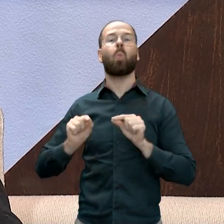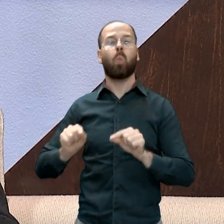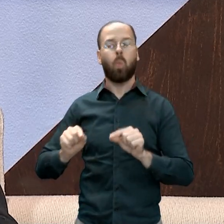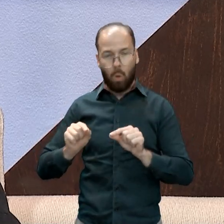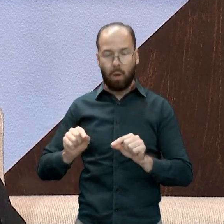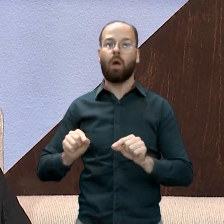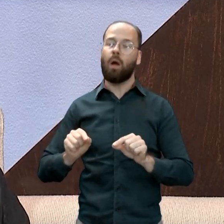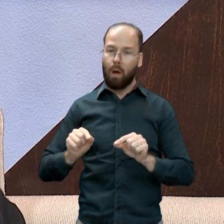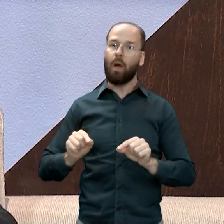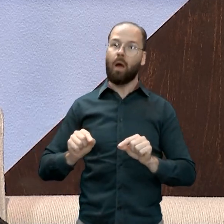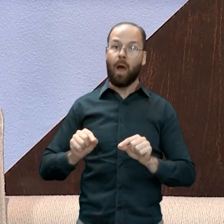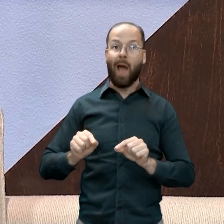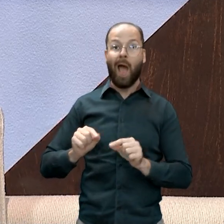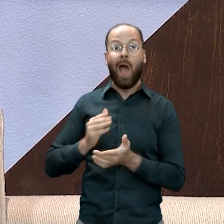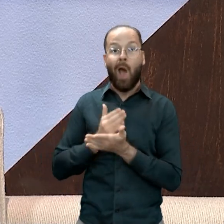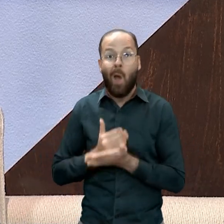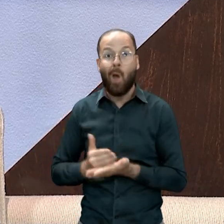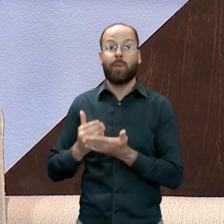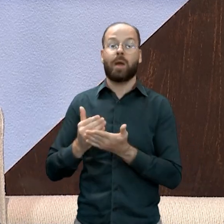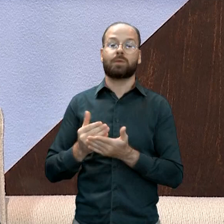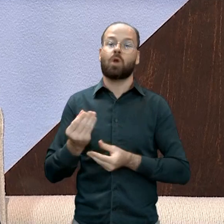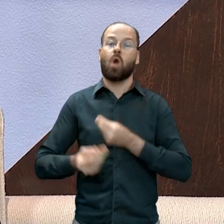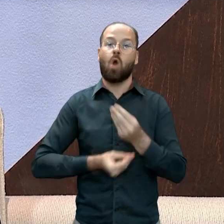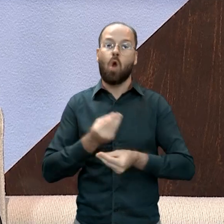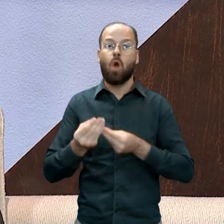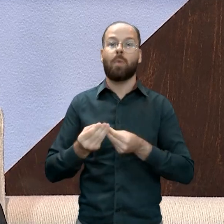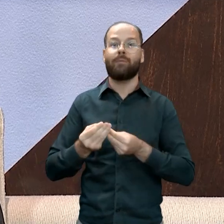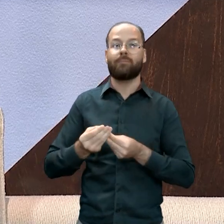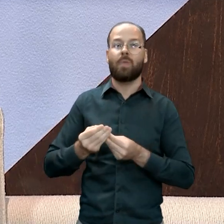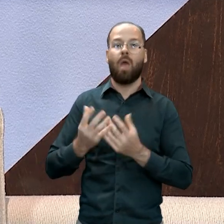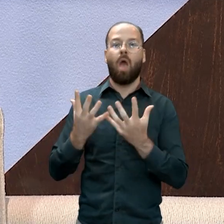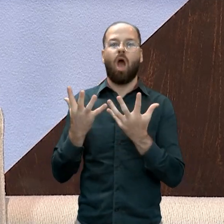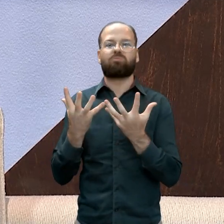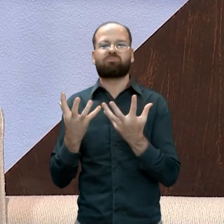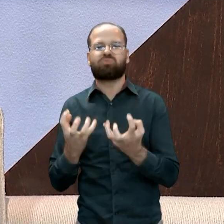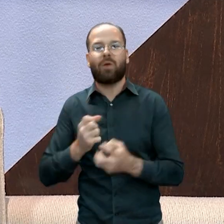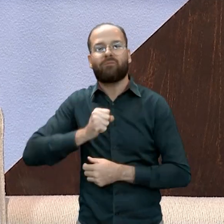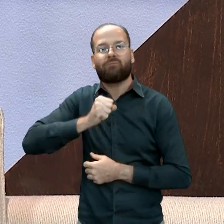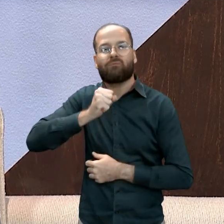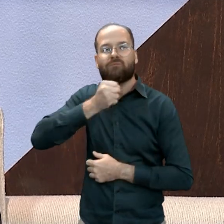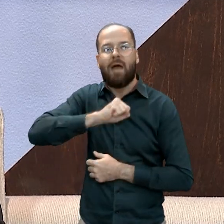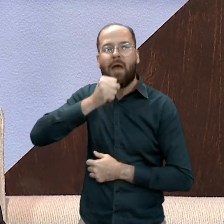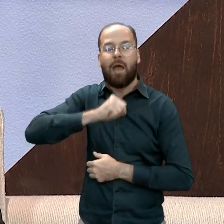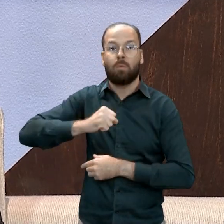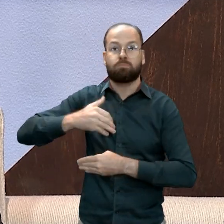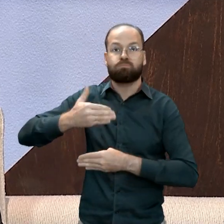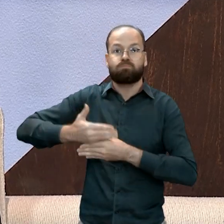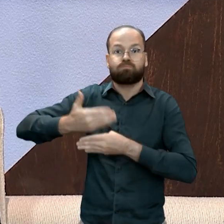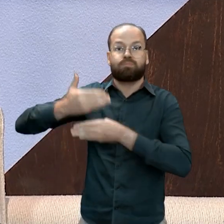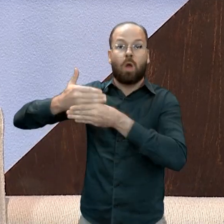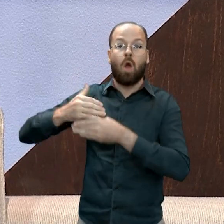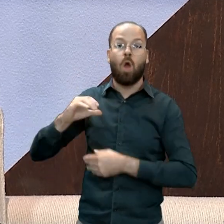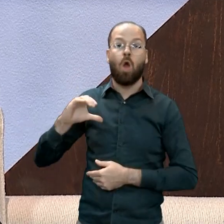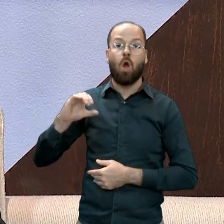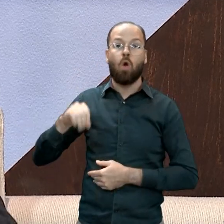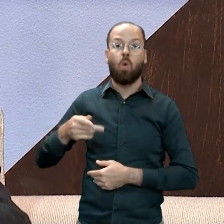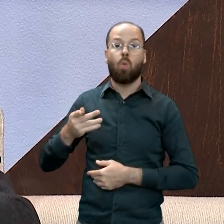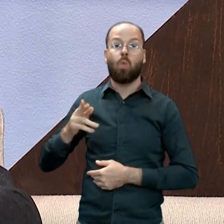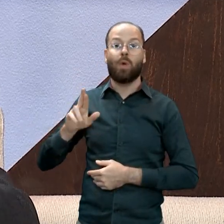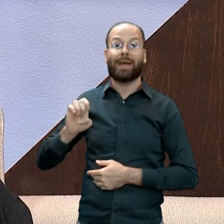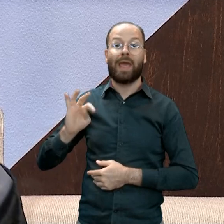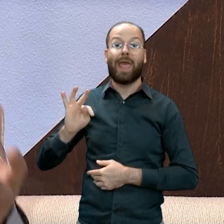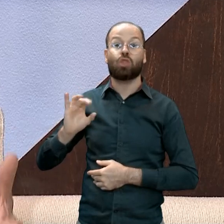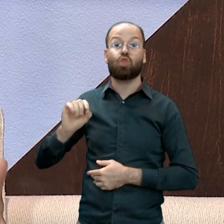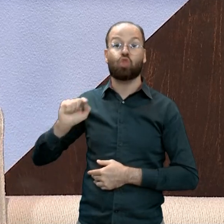preditivo de um processo de envelhecimento das estruturas de concreto. Então, são processos que levam à corrosão de armaduras e